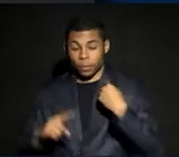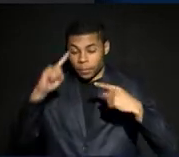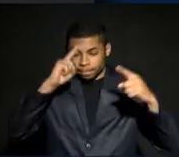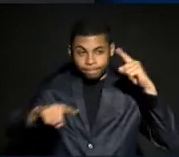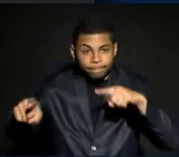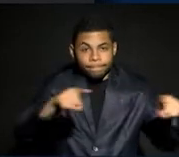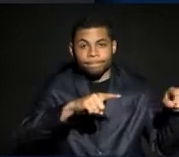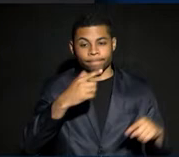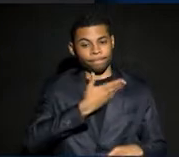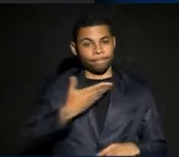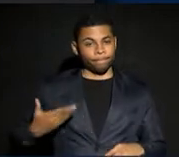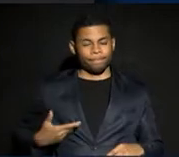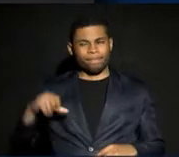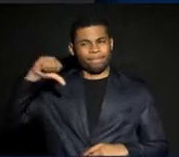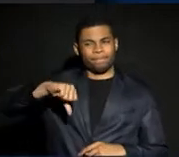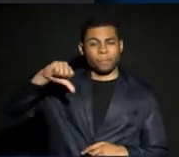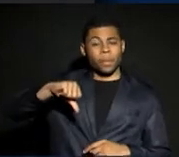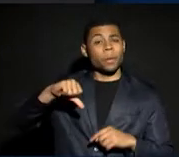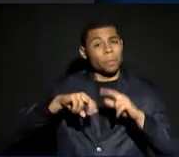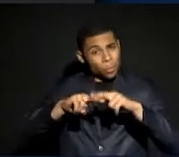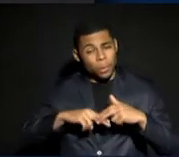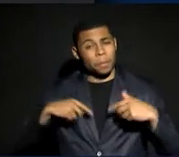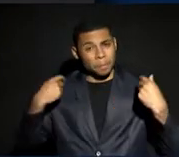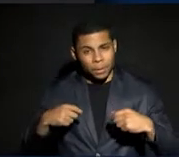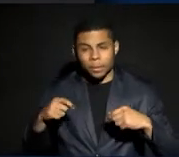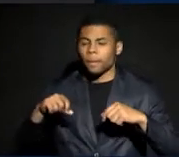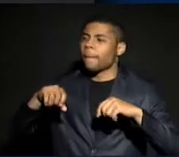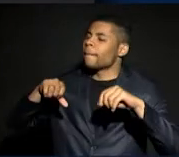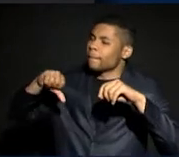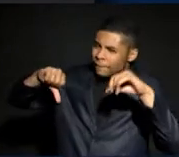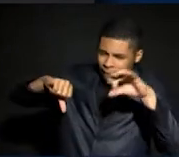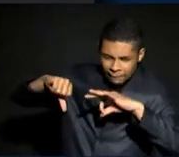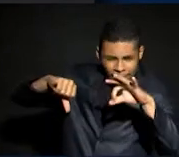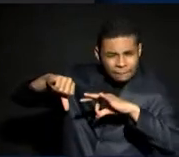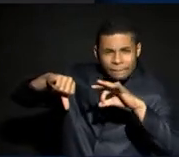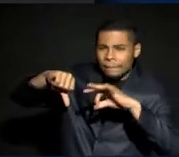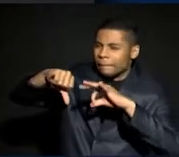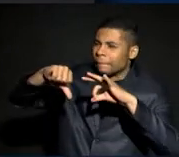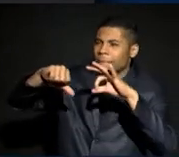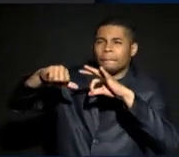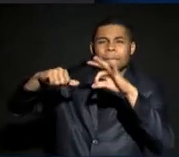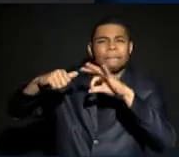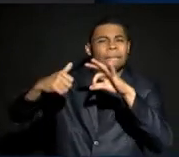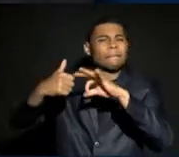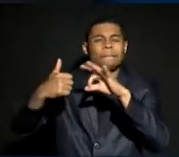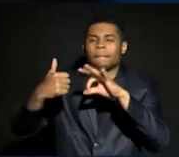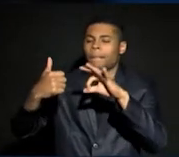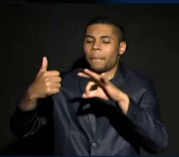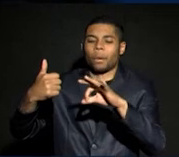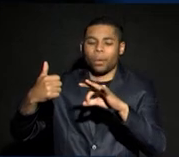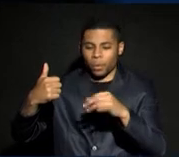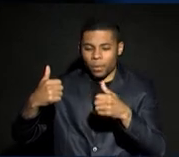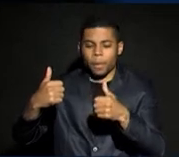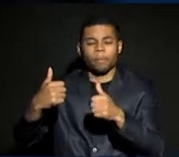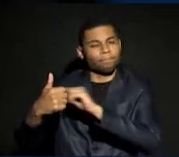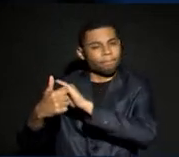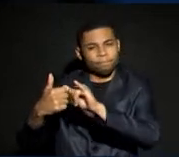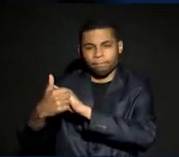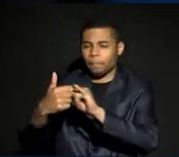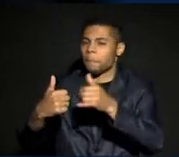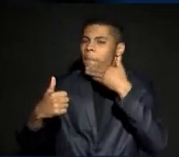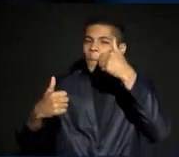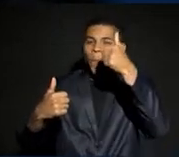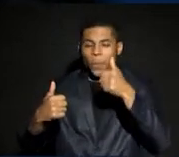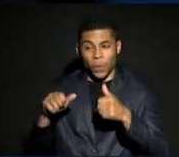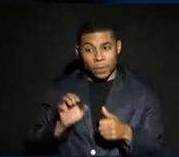mal. Então, nós temos que preparar o país para isso, tanto no plano federal quanto no plano estadual. Esse, o senhor está